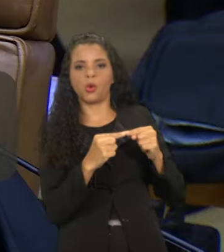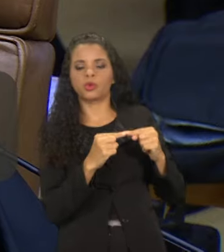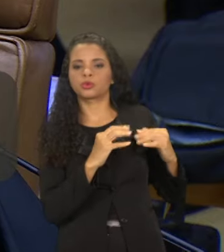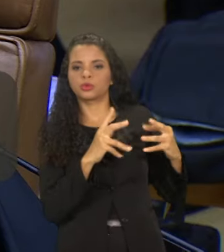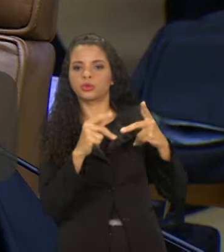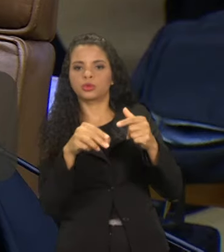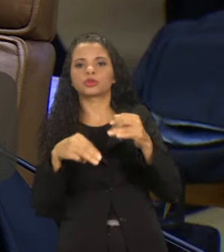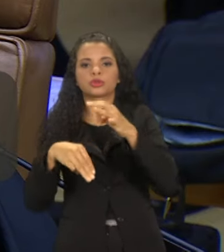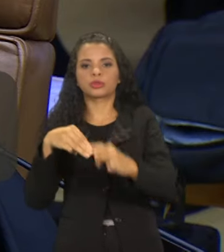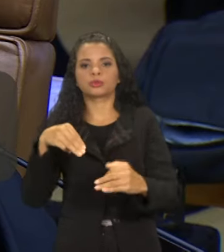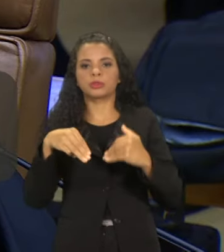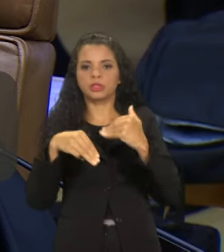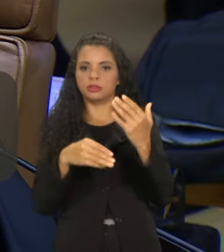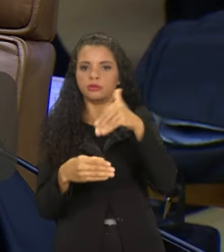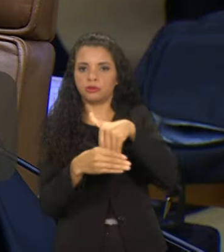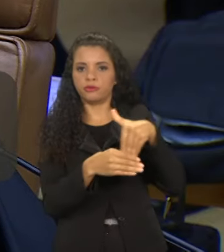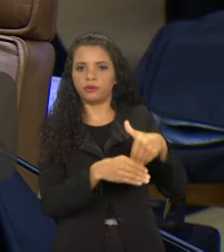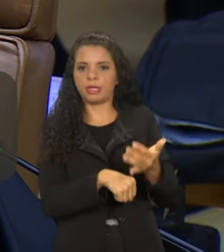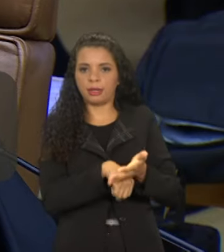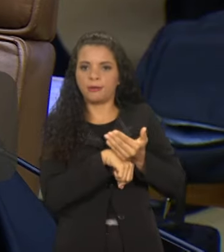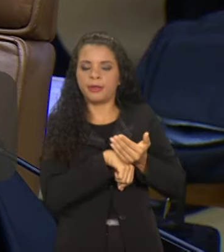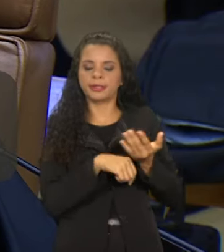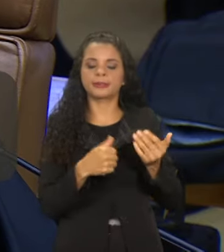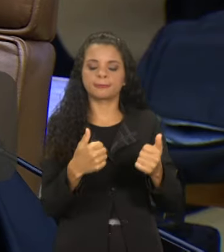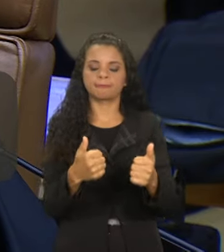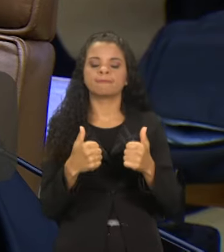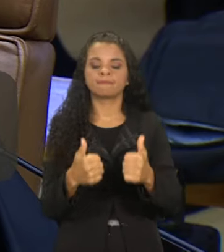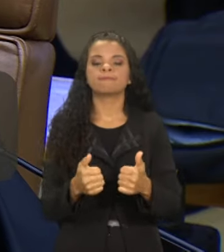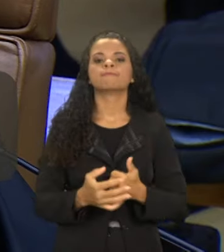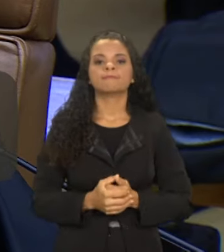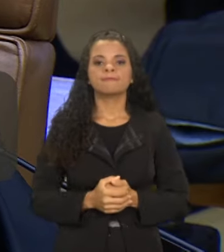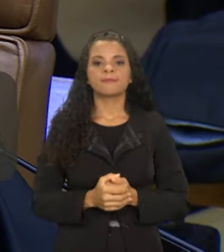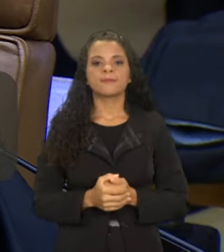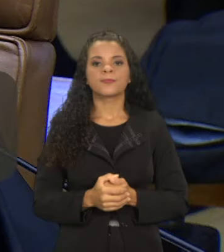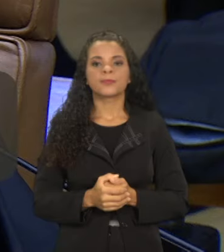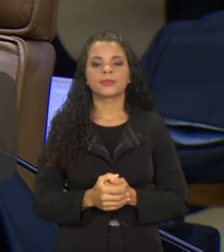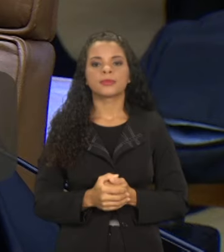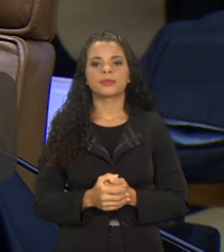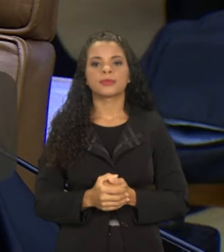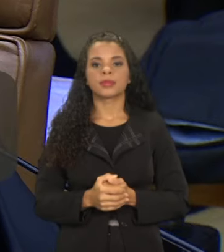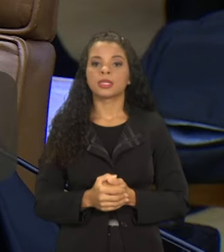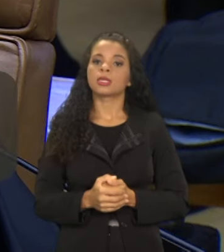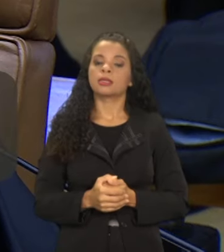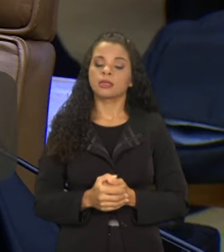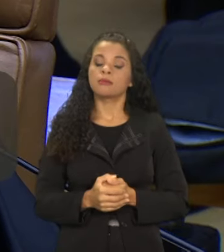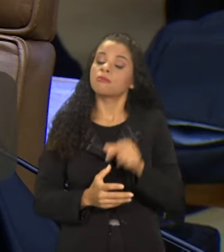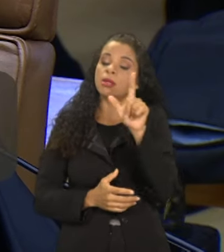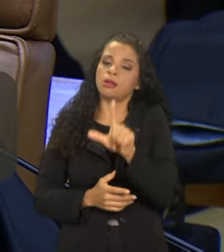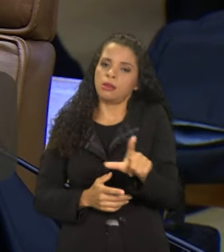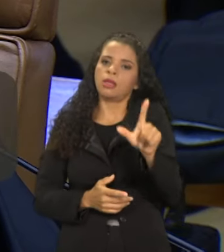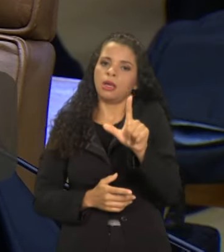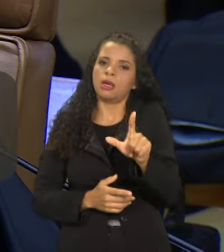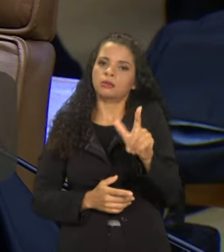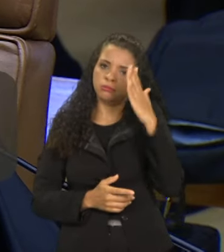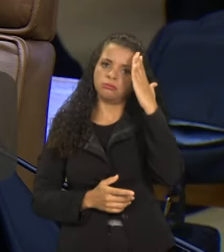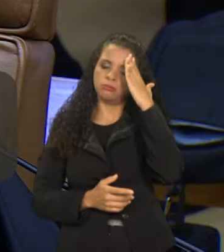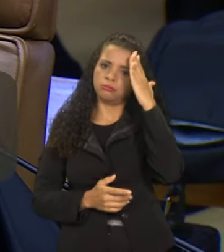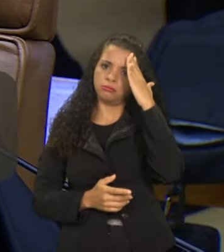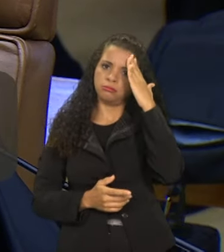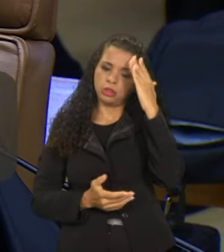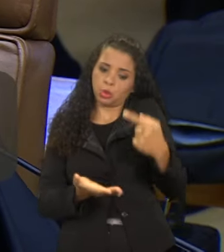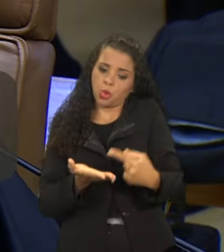pares e, obviamente, reconhecendo a magnitude deste acordo, ora